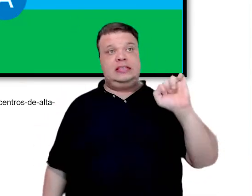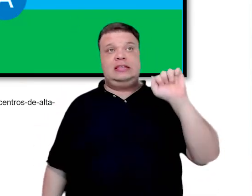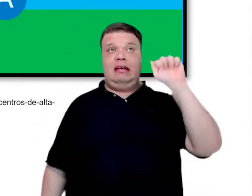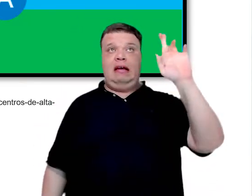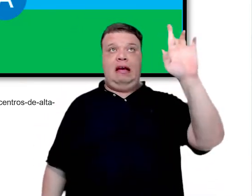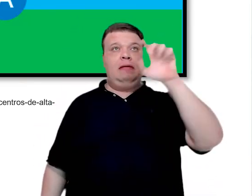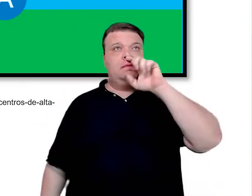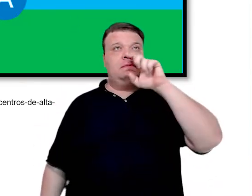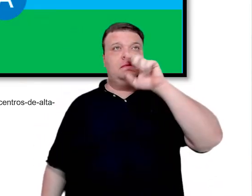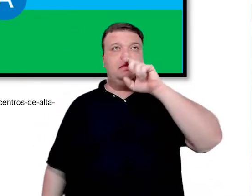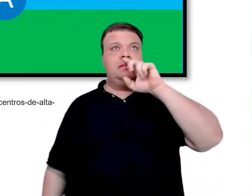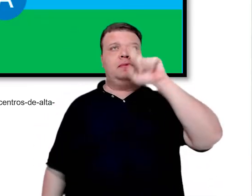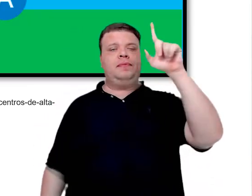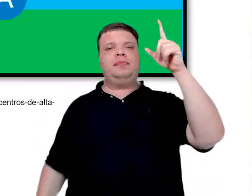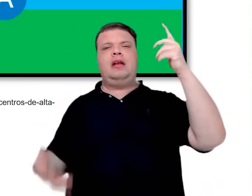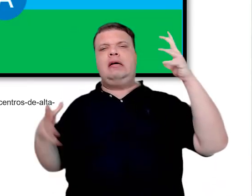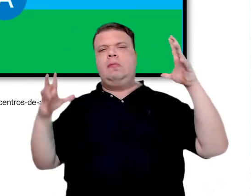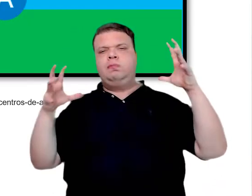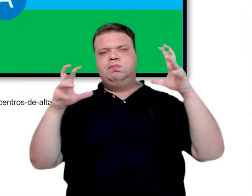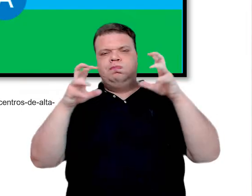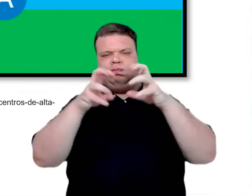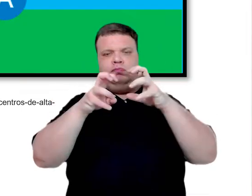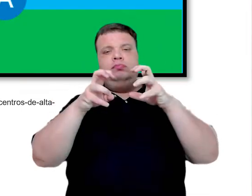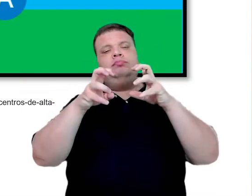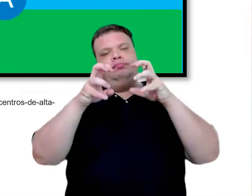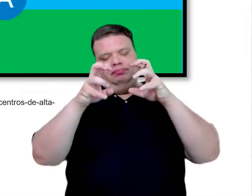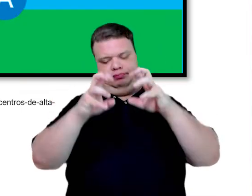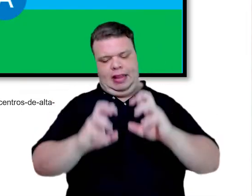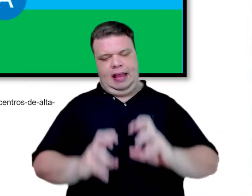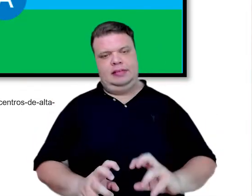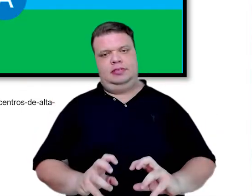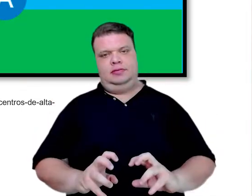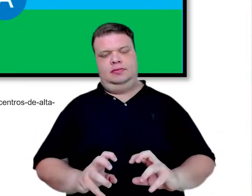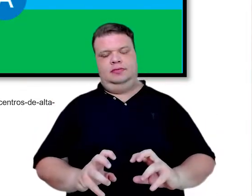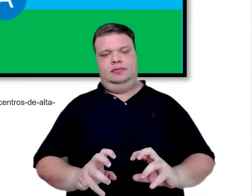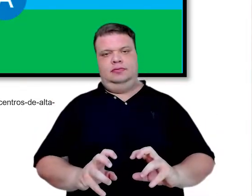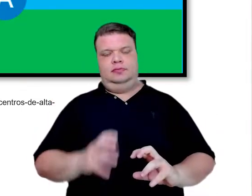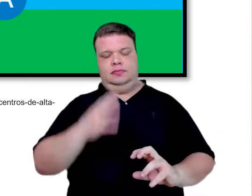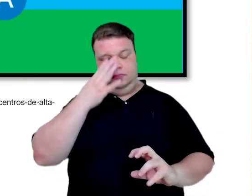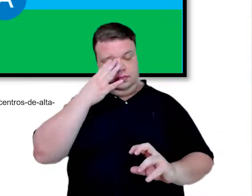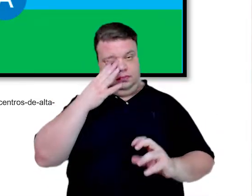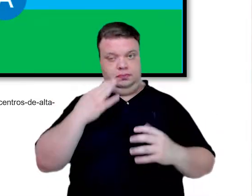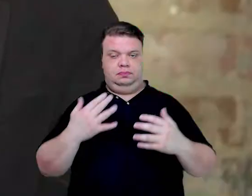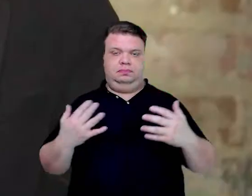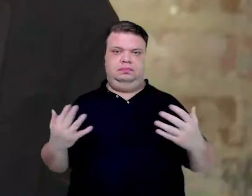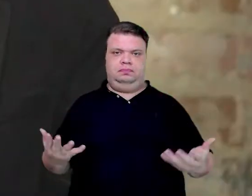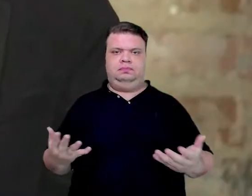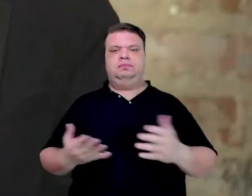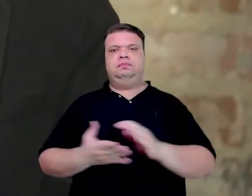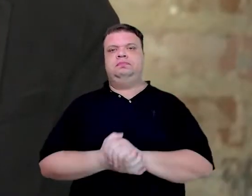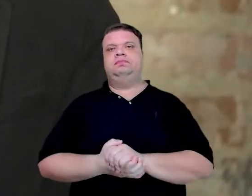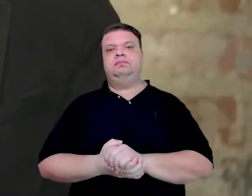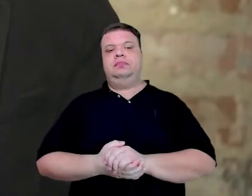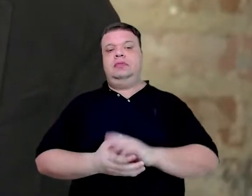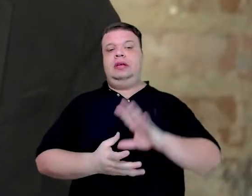alta pressão ocorrem quando o ar se resfria, torna-se mais denso e, consequentemente, desce.